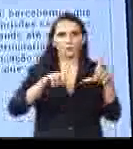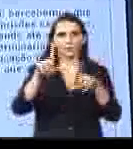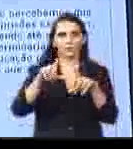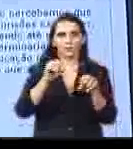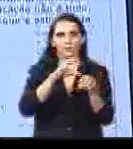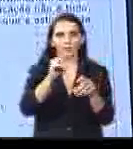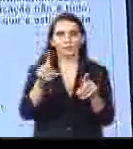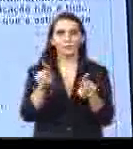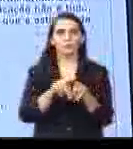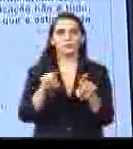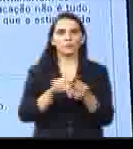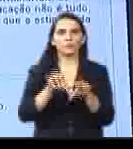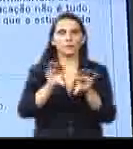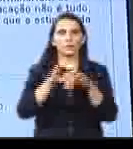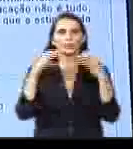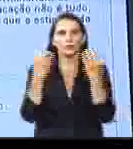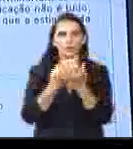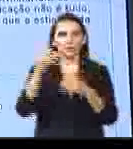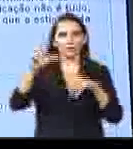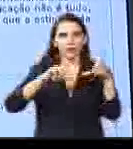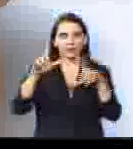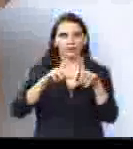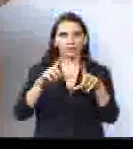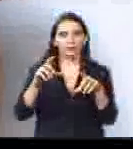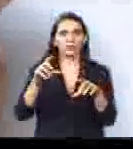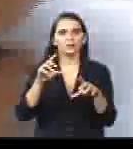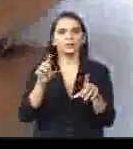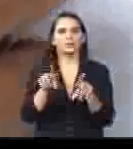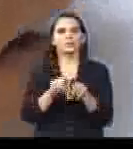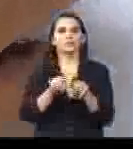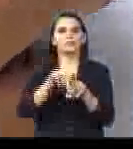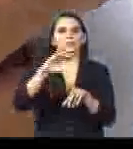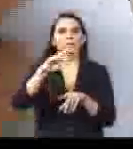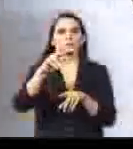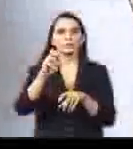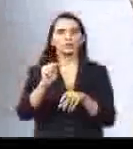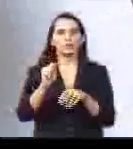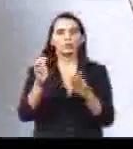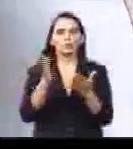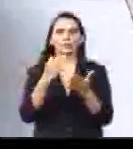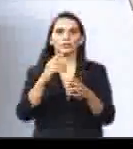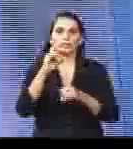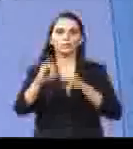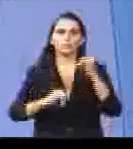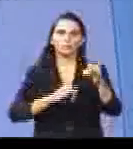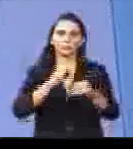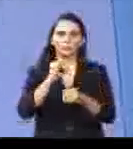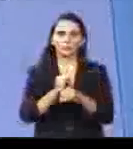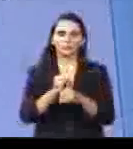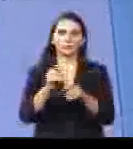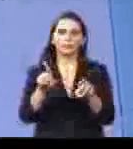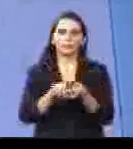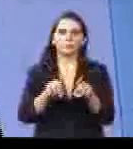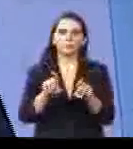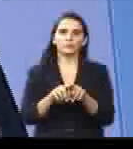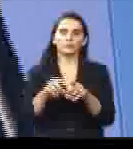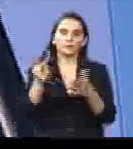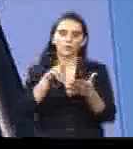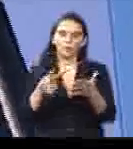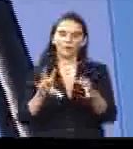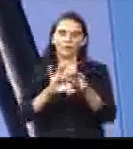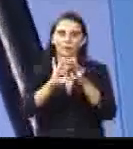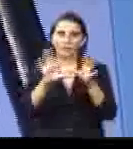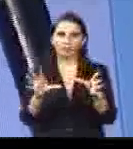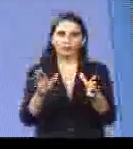educativos, videoconferência, chat, testes eletrônicos e biblioteca virtual, que disponibiliza teses e